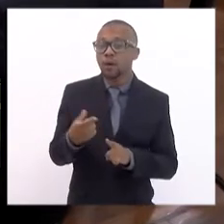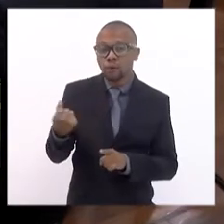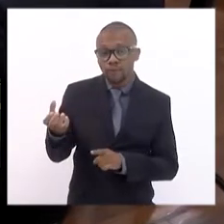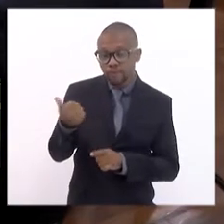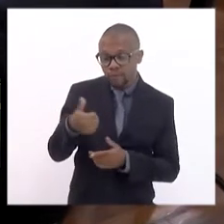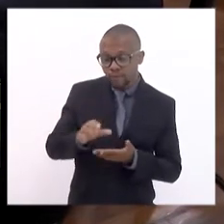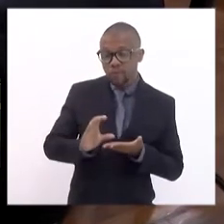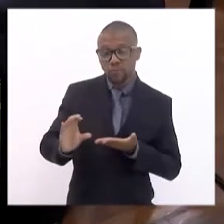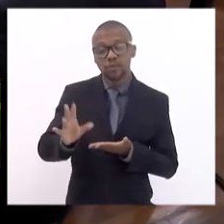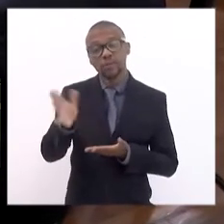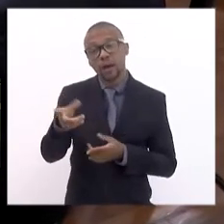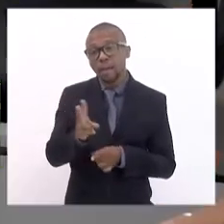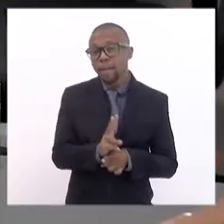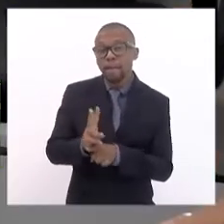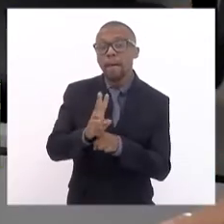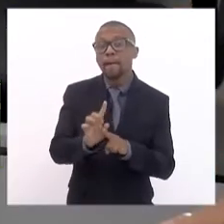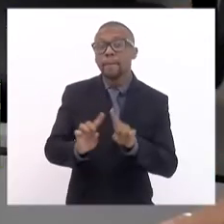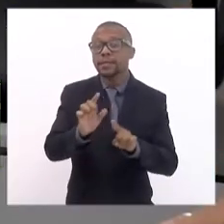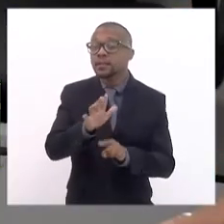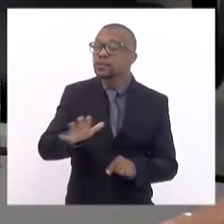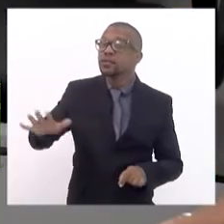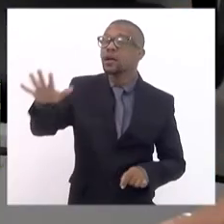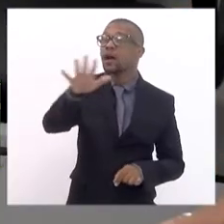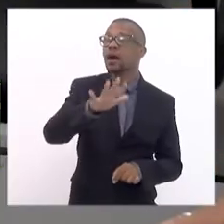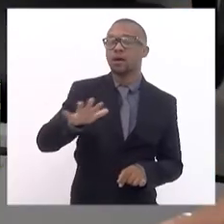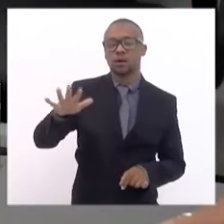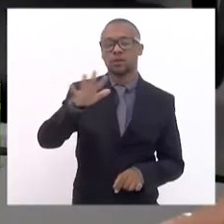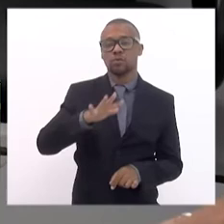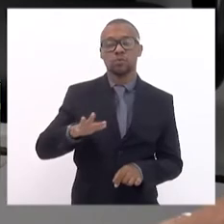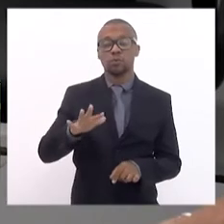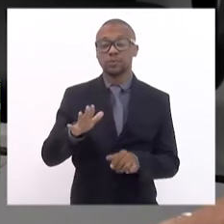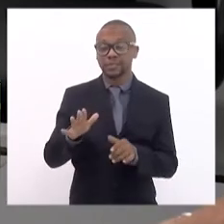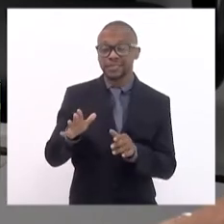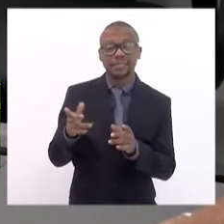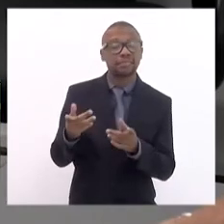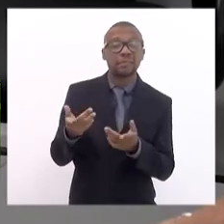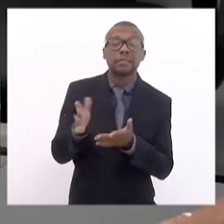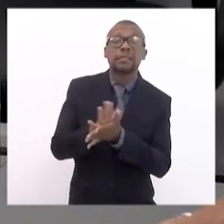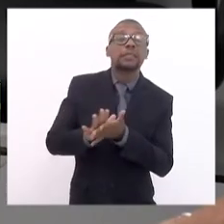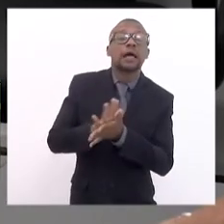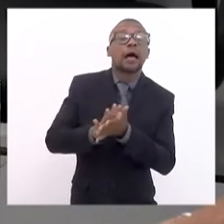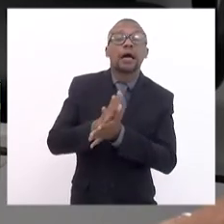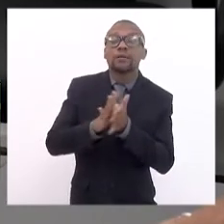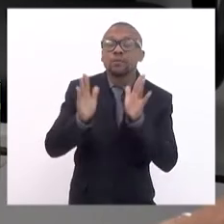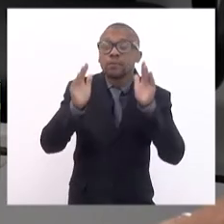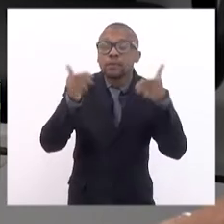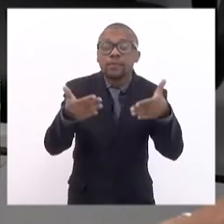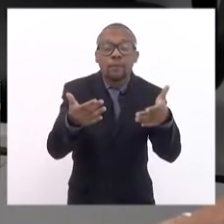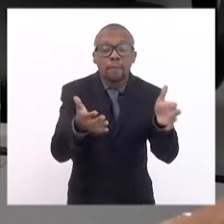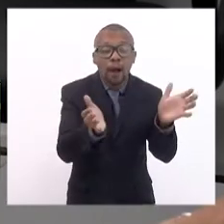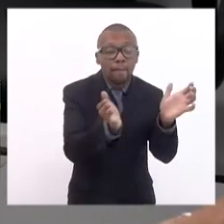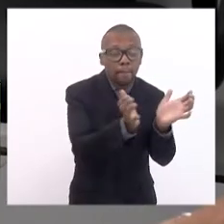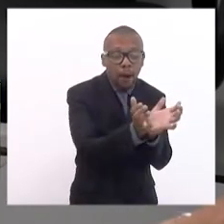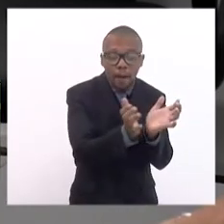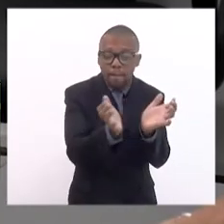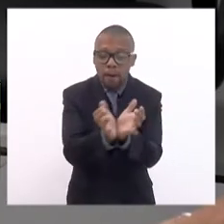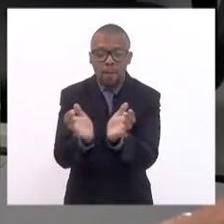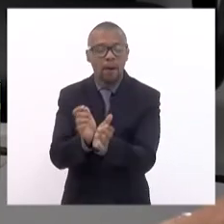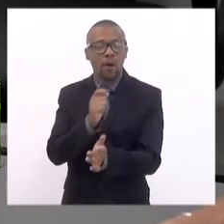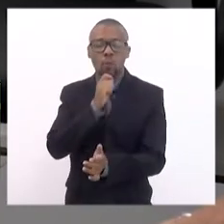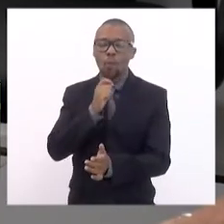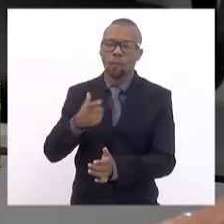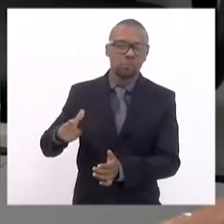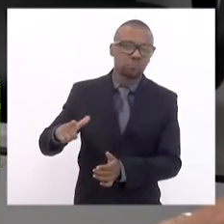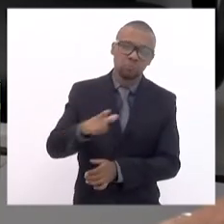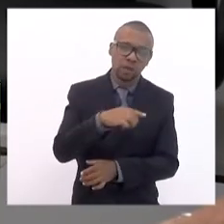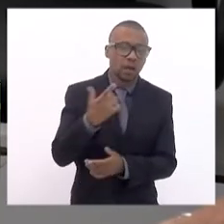ele atende de forma genérica. A gente não tem nada específico para nenhum segmento. Então, acho que se a gente abrir esse diálogo, que pode ser organizado